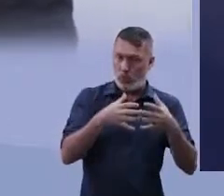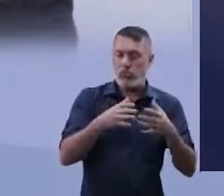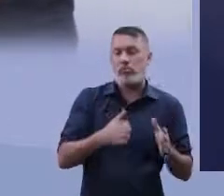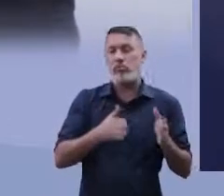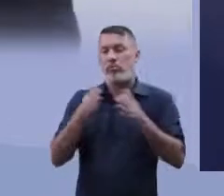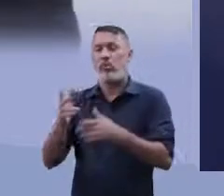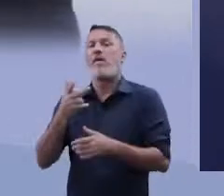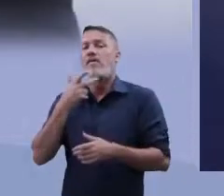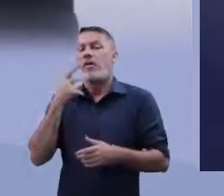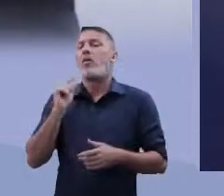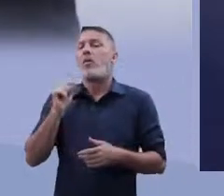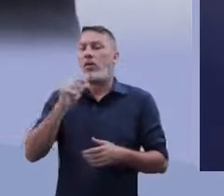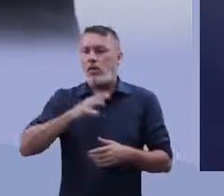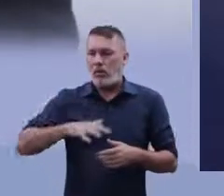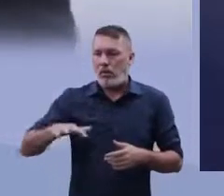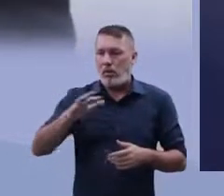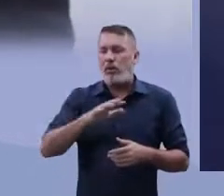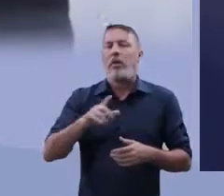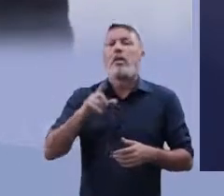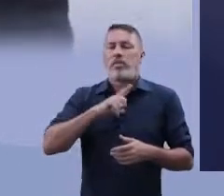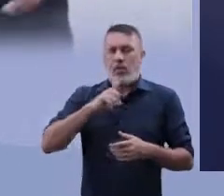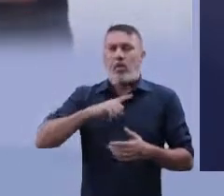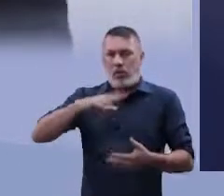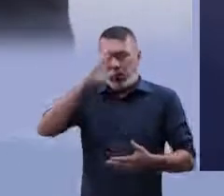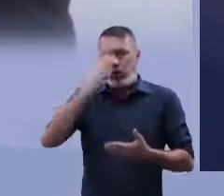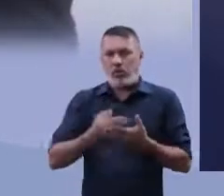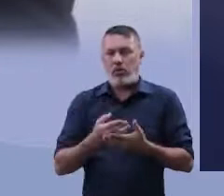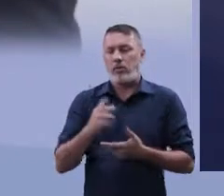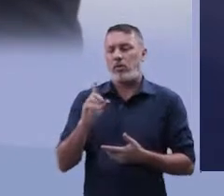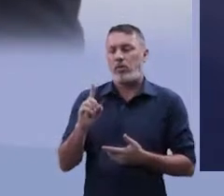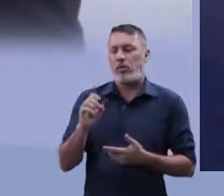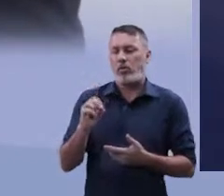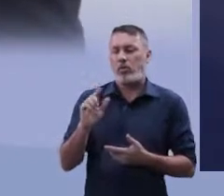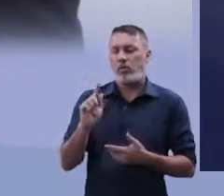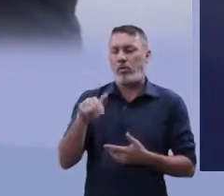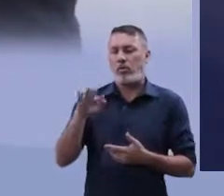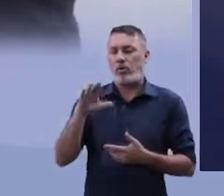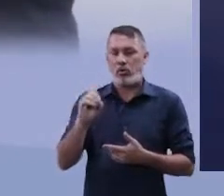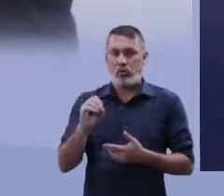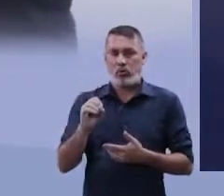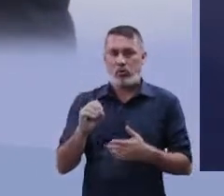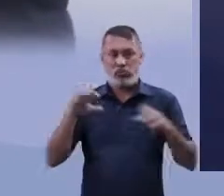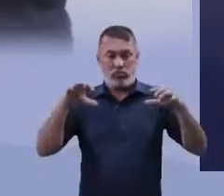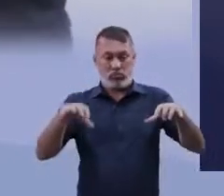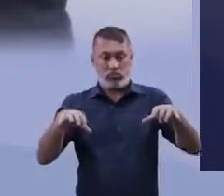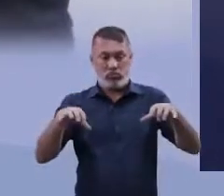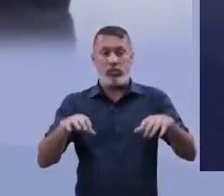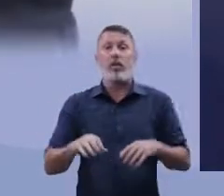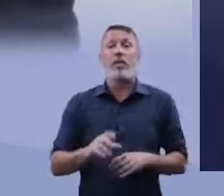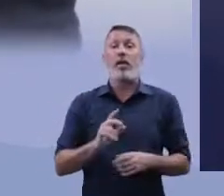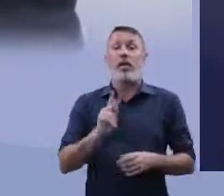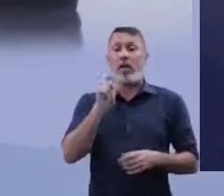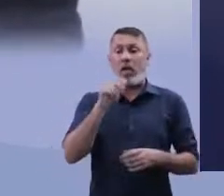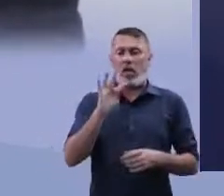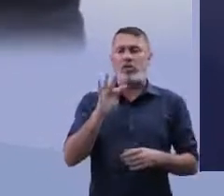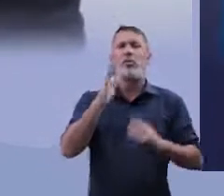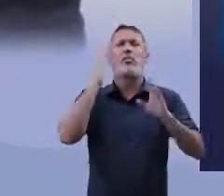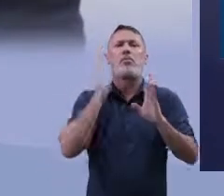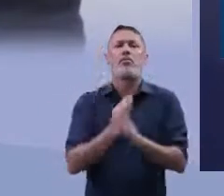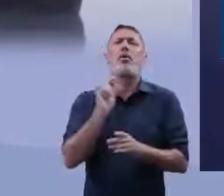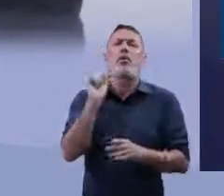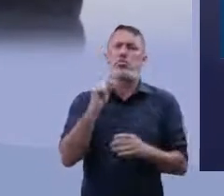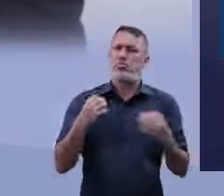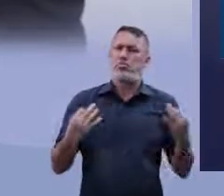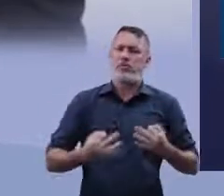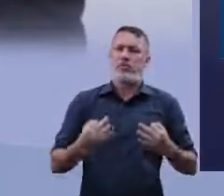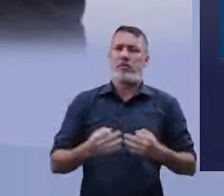coisa em si. E esses eram chamados de dogmáticos. O Kant, então, ele chega a uma conclusão que para nós aqui é fantástica. Ele vai